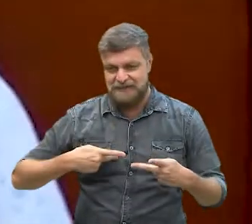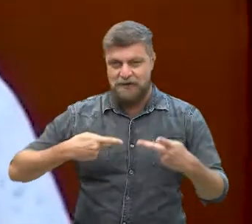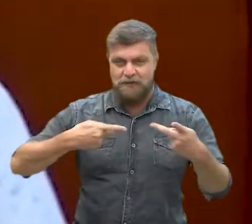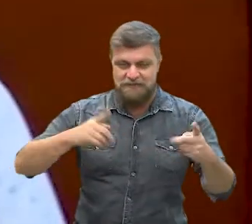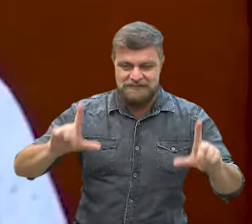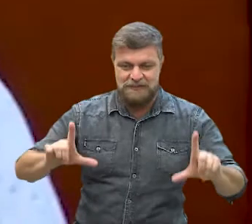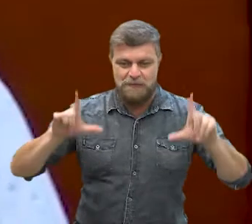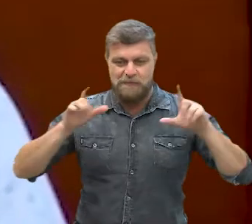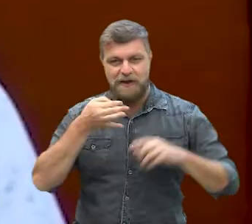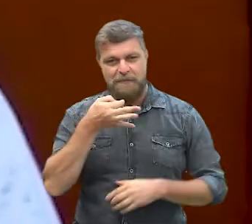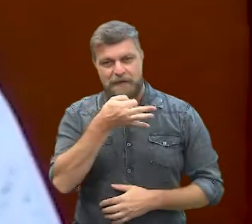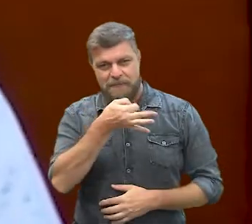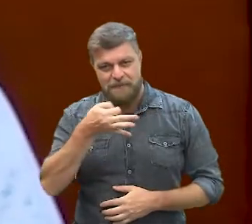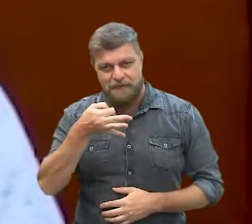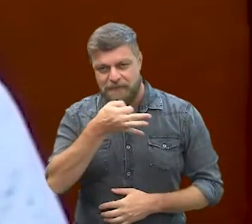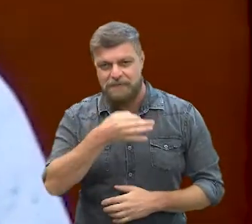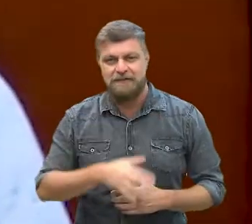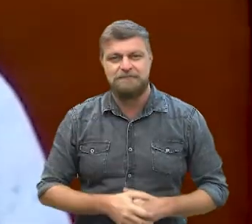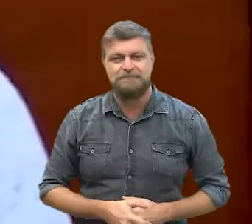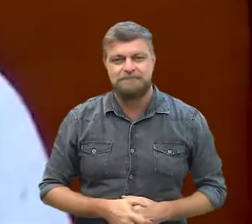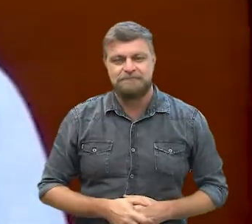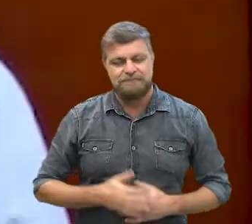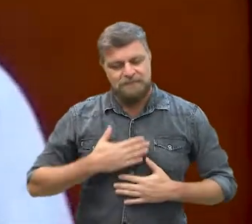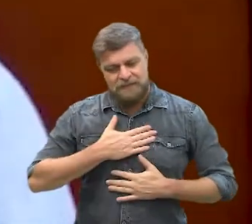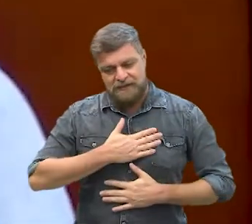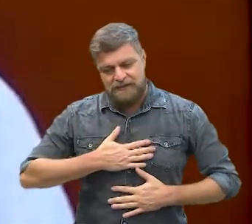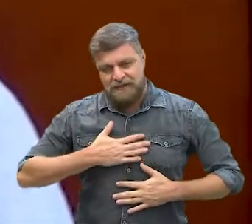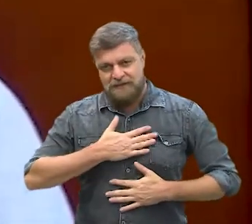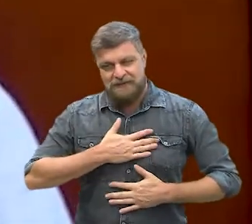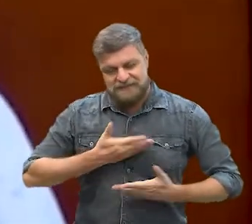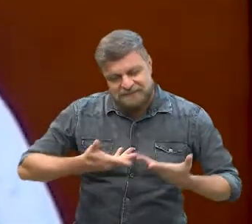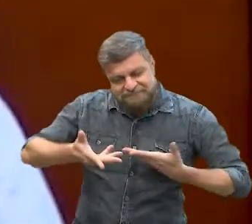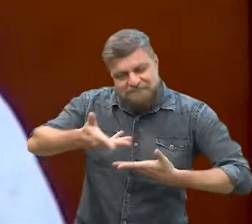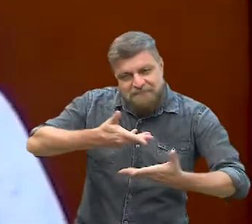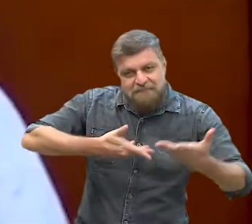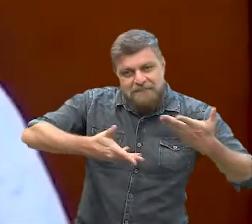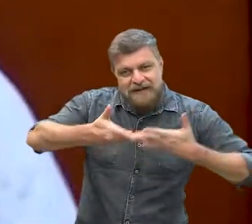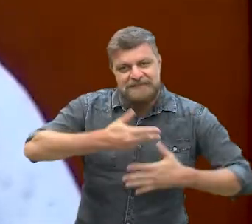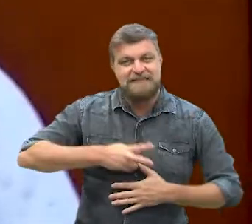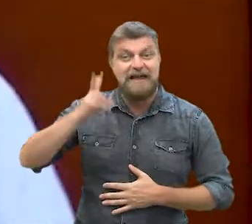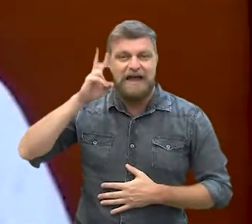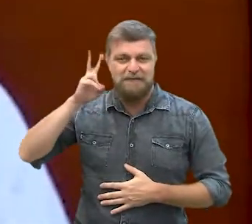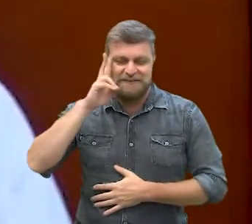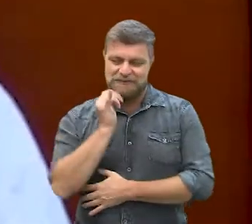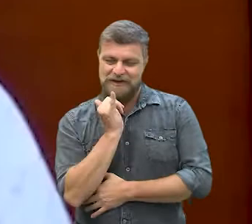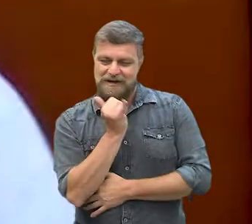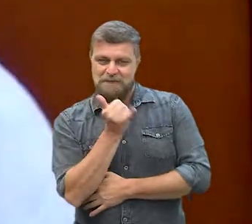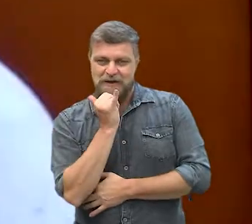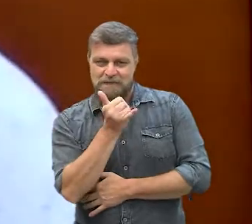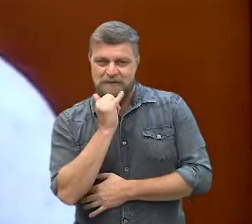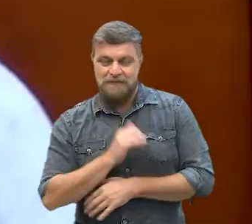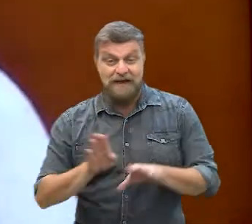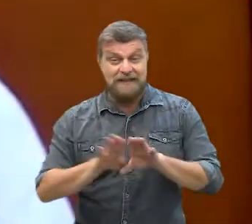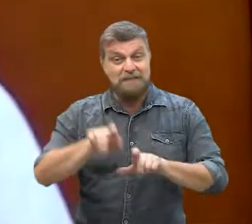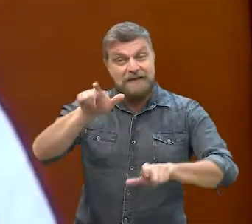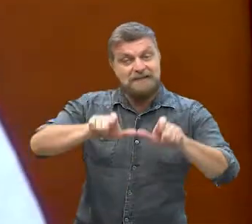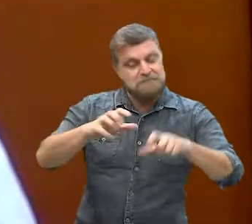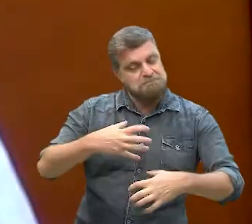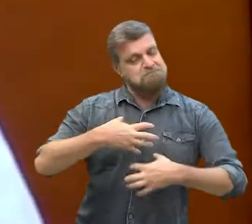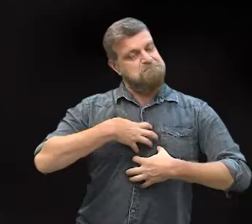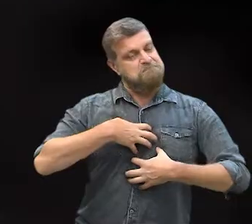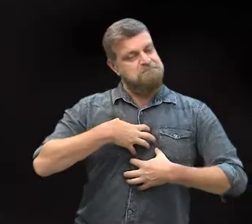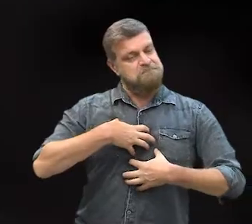convite de estar participando do programa. E vai ser um prazer para mim dividir com vocês aí um pouquinho da minha história e de repente até inspirar outras